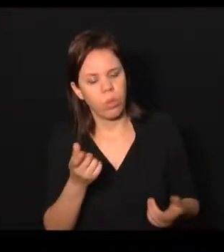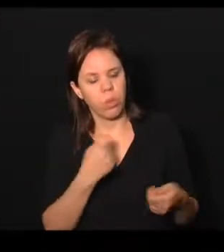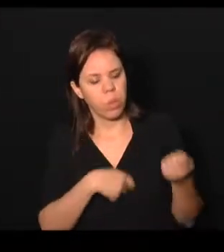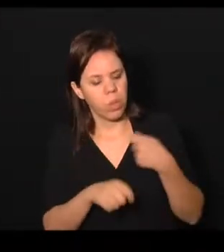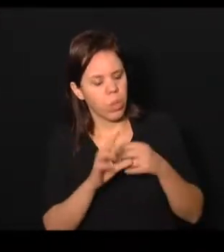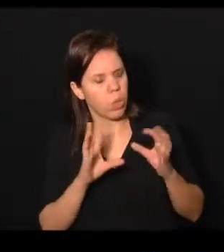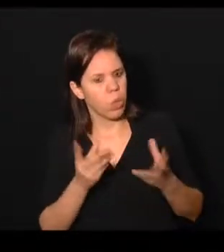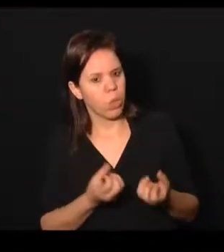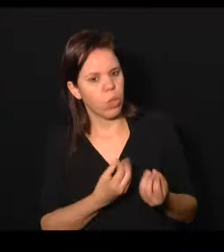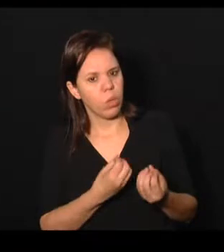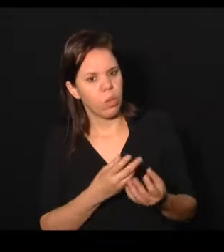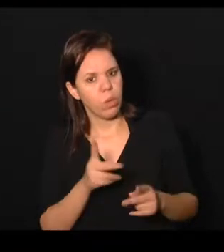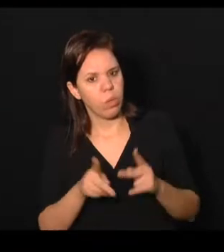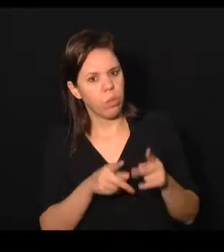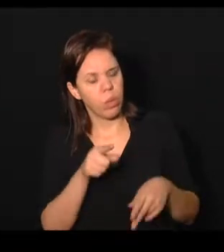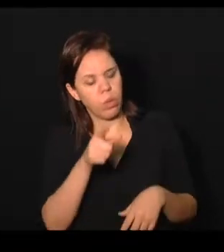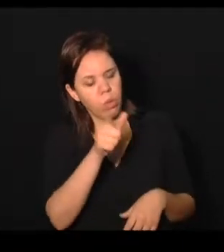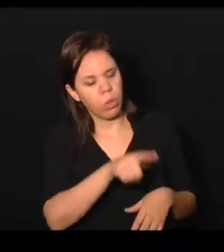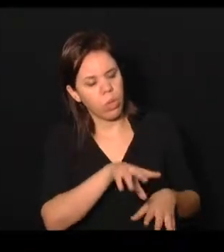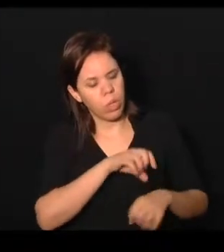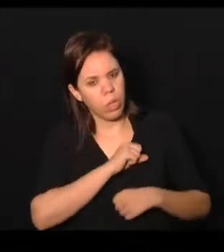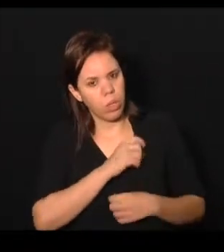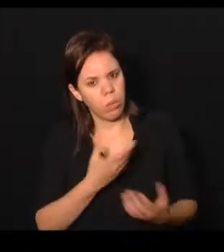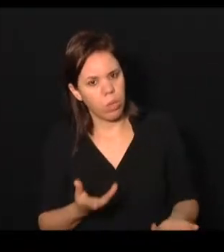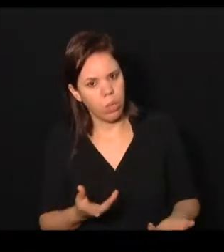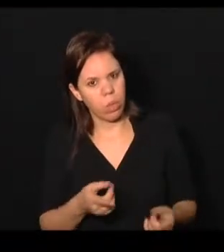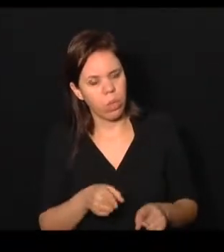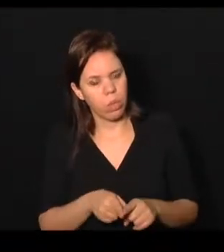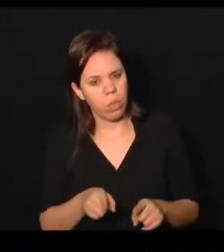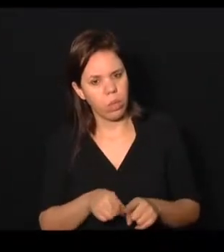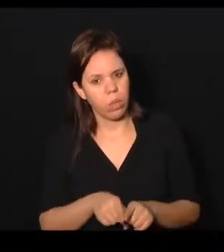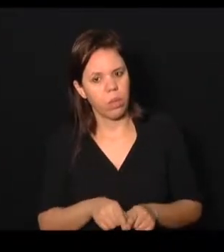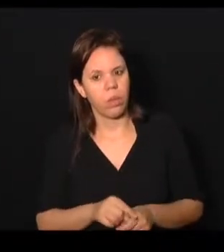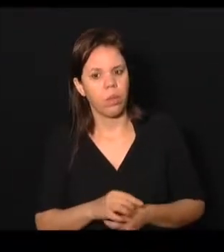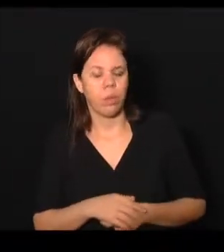dados daquela transfusão que ele recebeu, e também